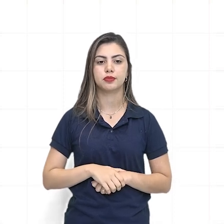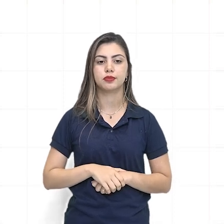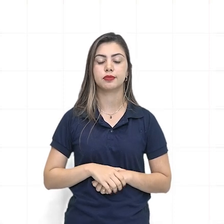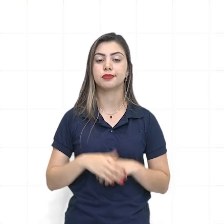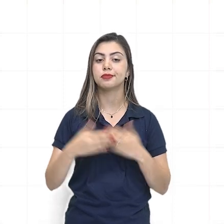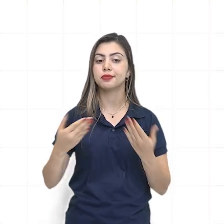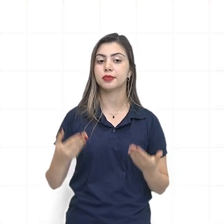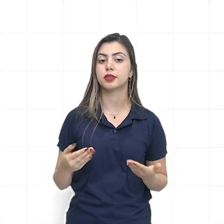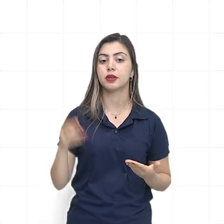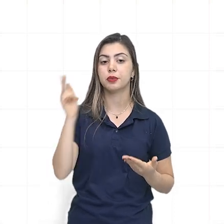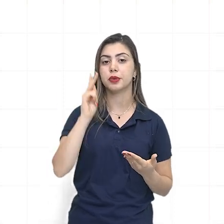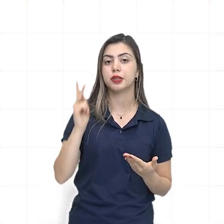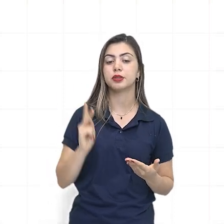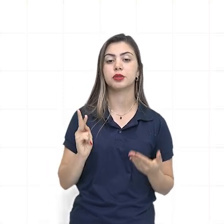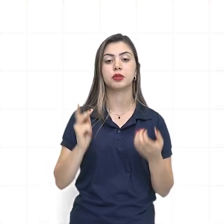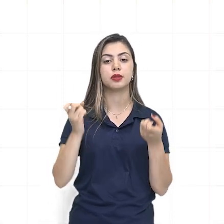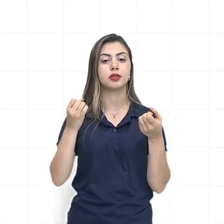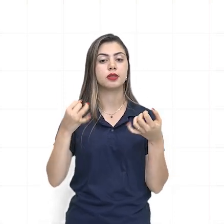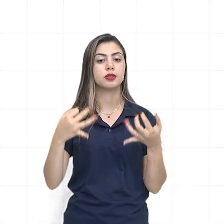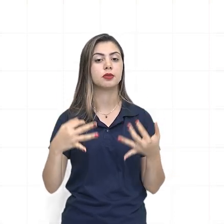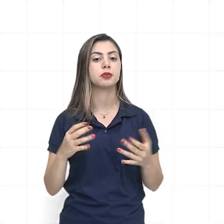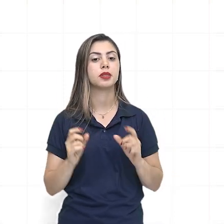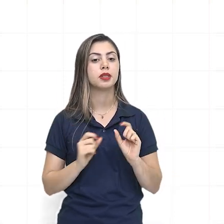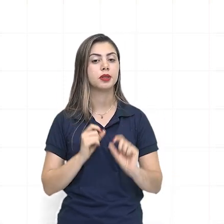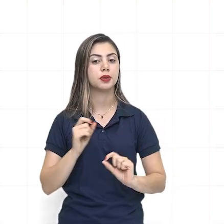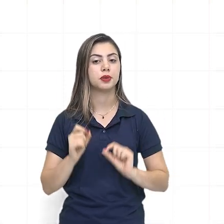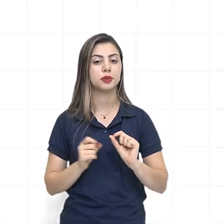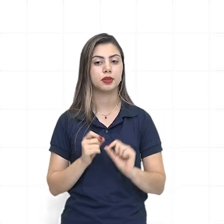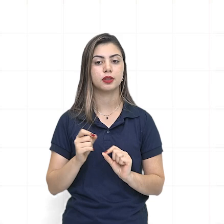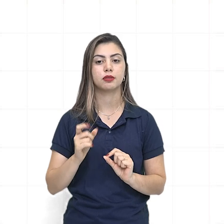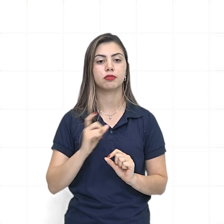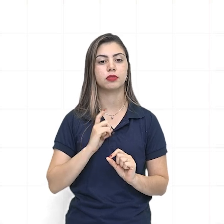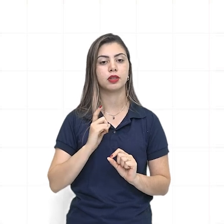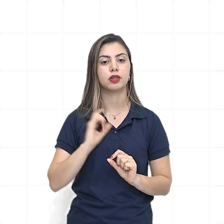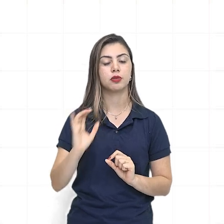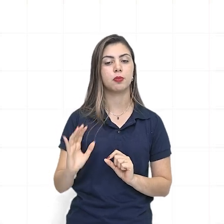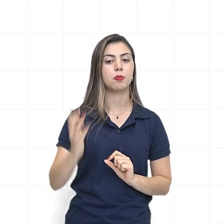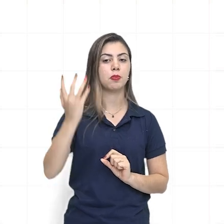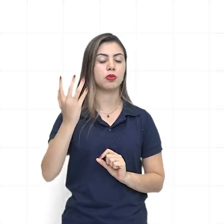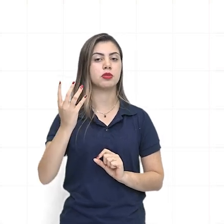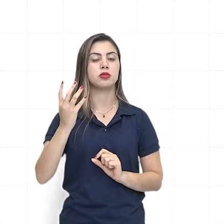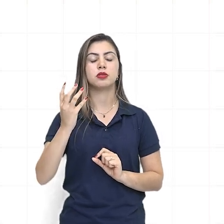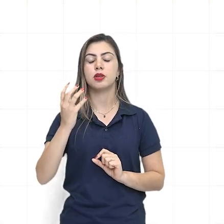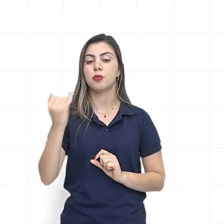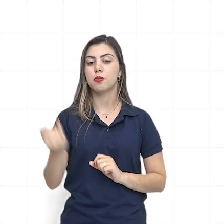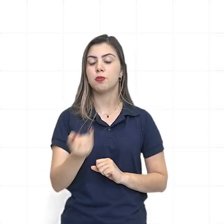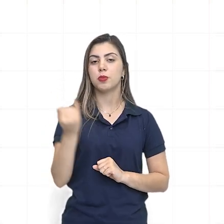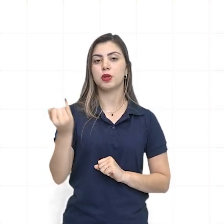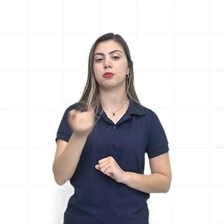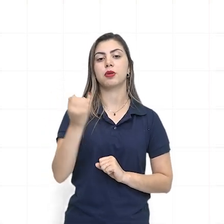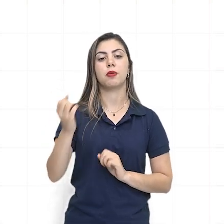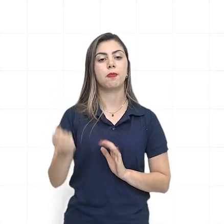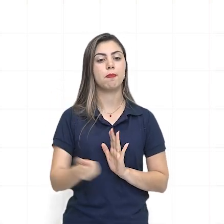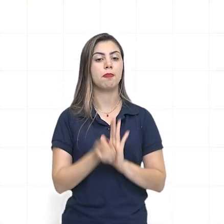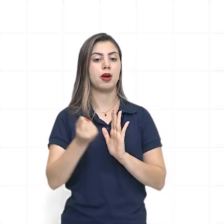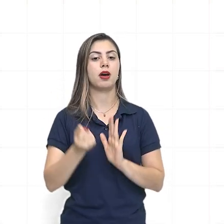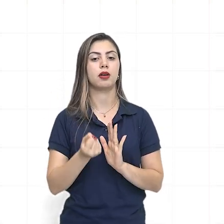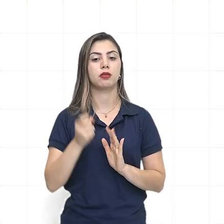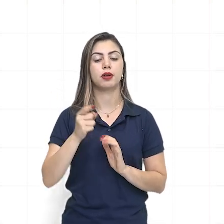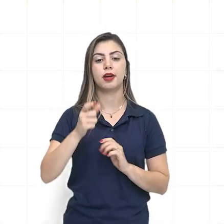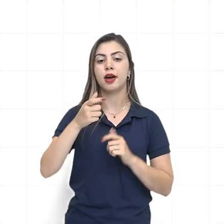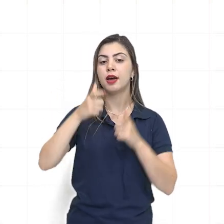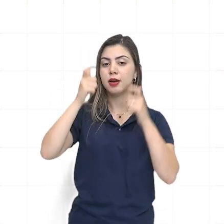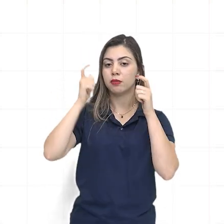A história prossegue com um evento crucial durante o reinado